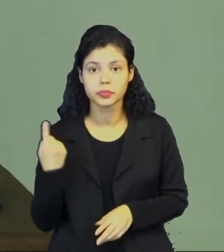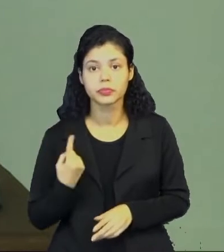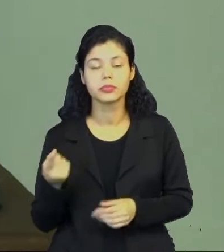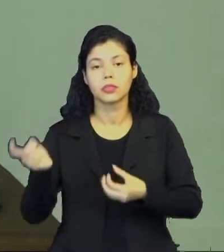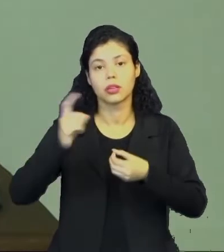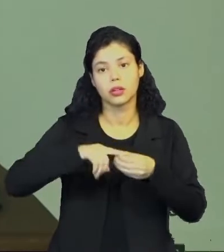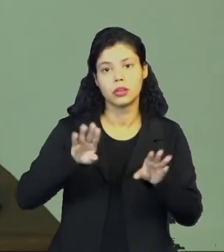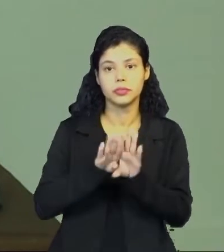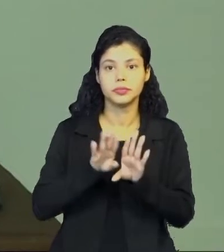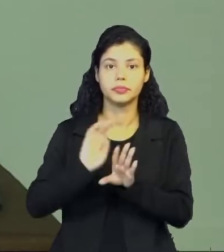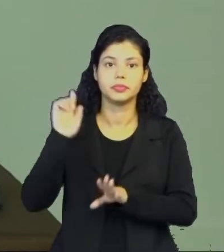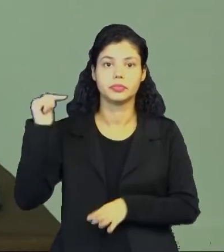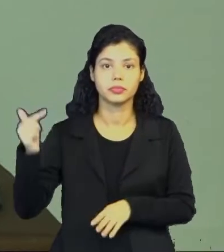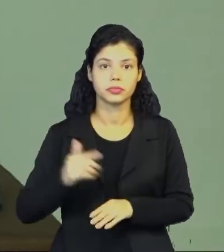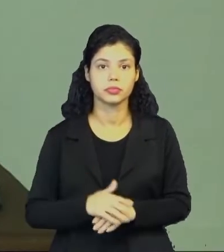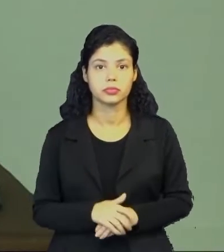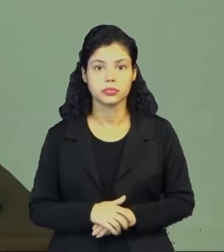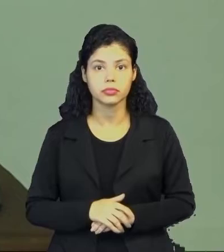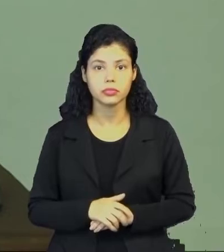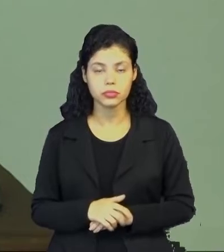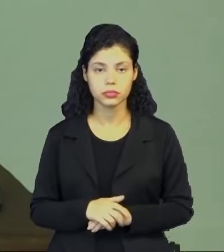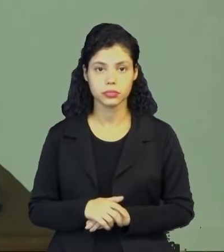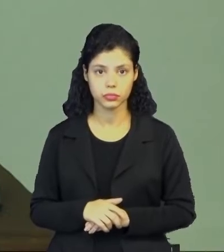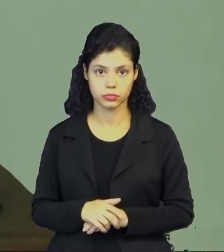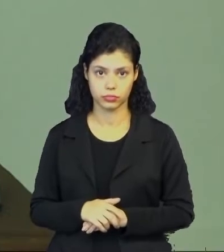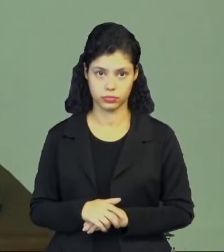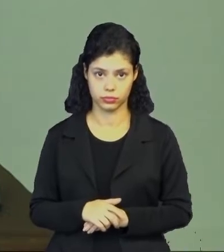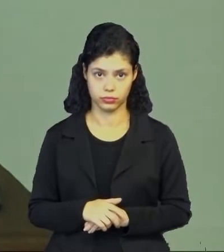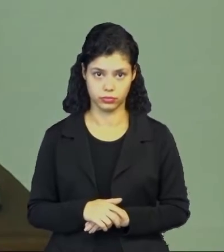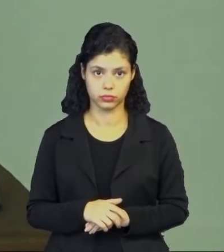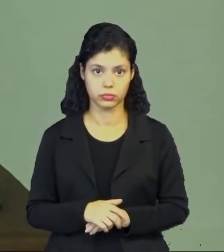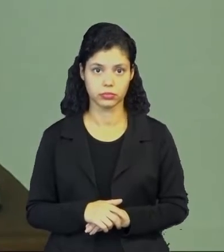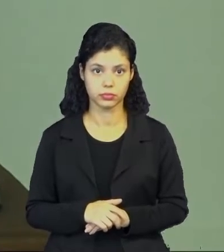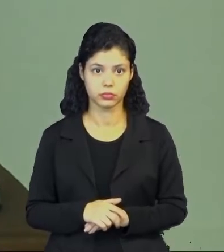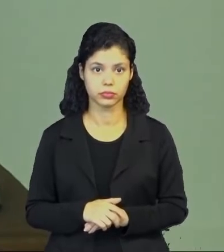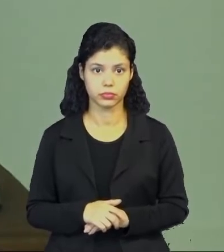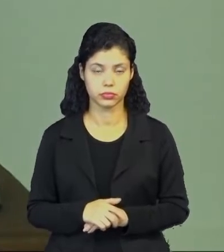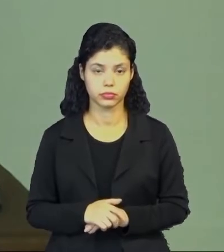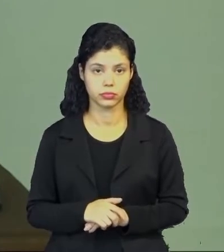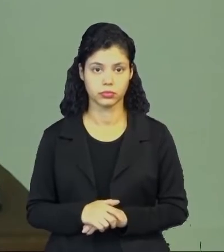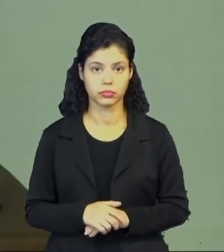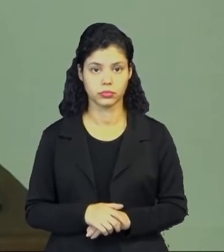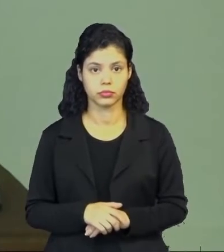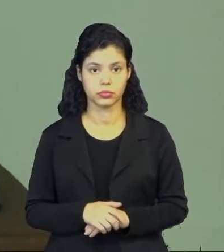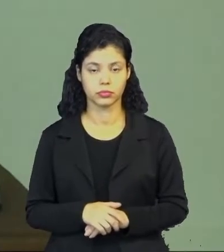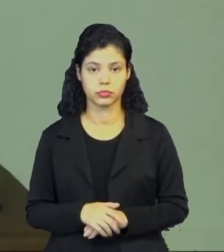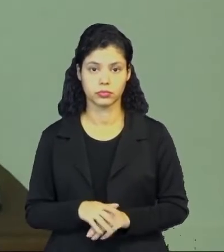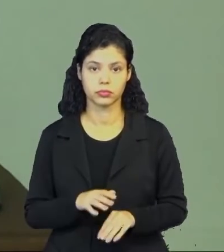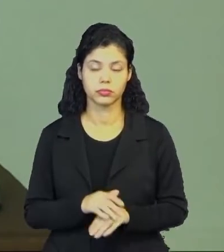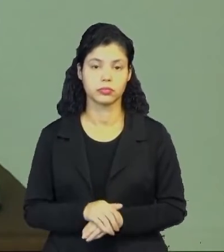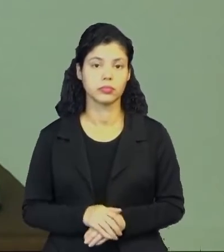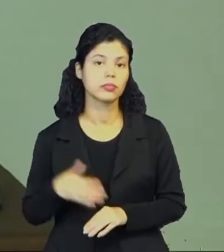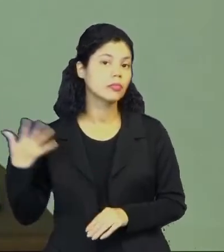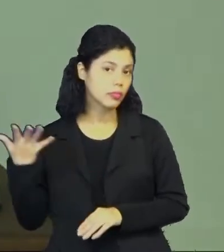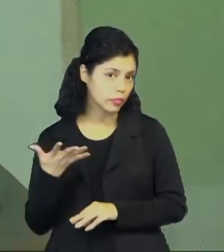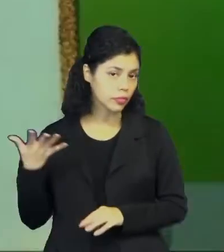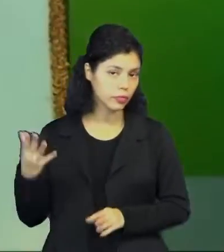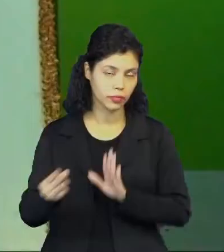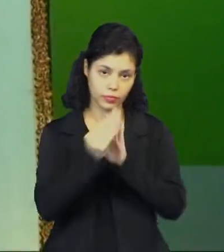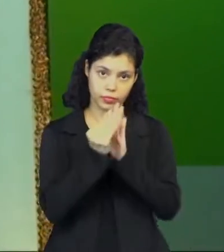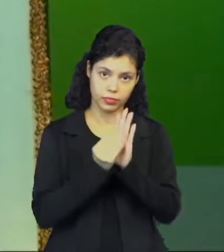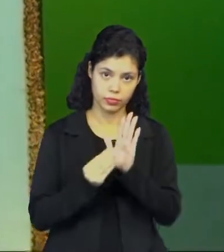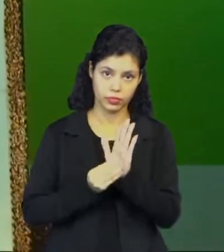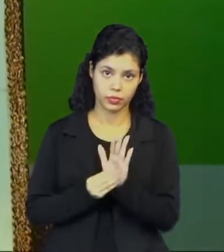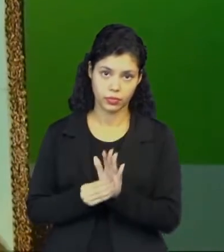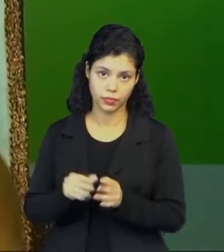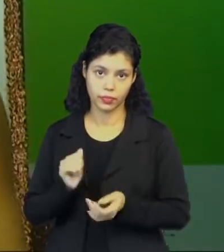Aí volta para aquele gráfico que eu fiz com vocês, ó. Vamos lá para a gente compreender aqui, ó. Baseado na lista que